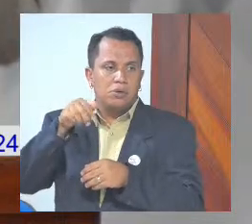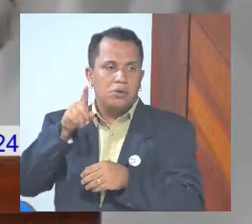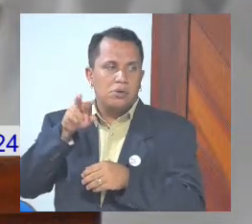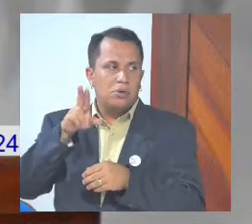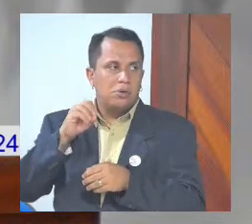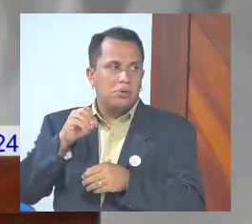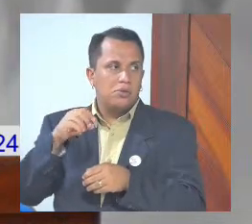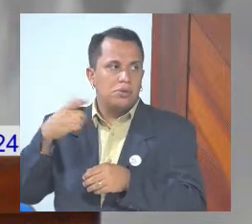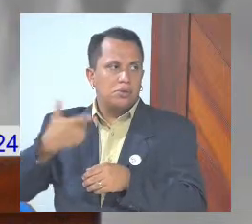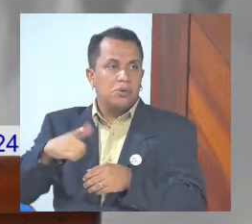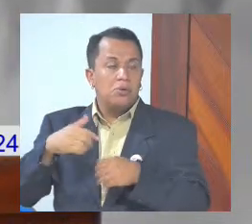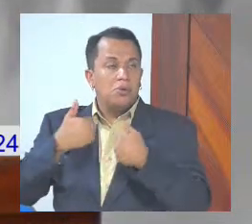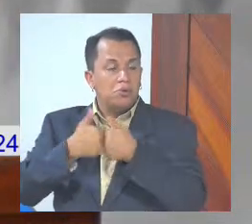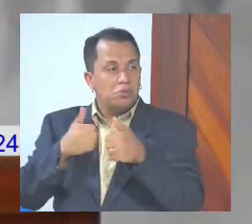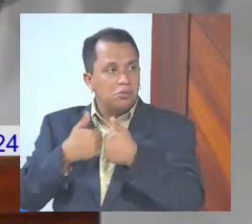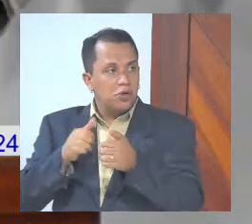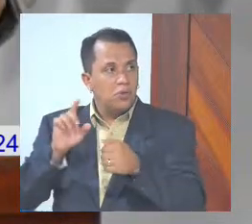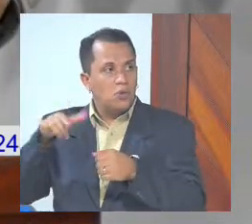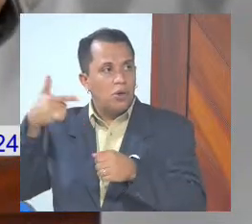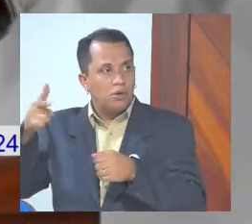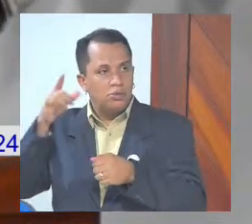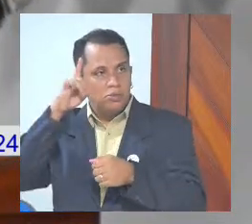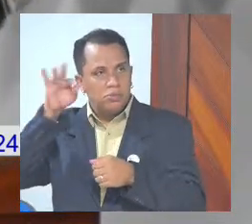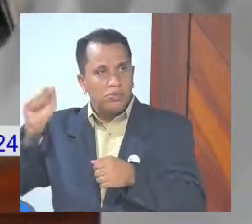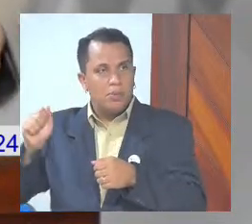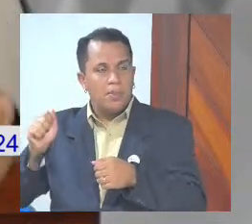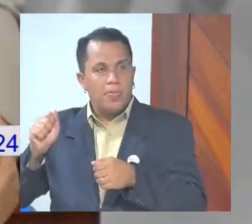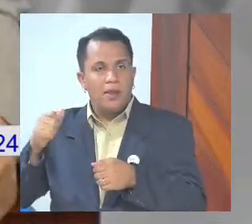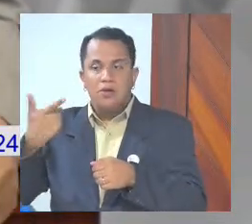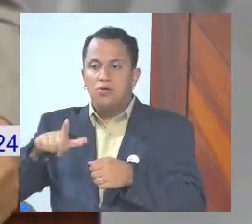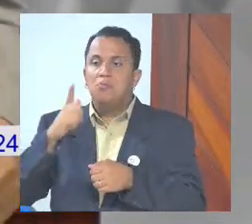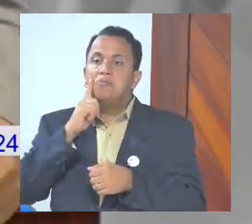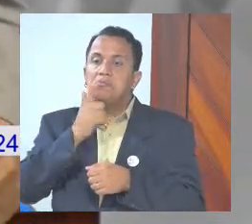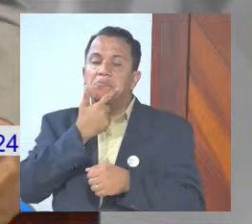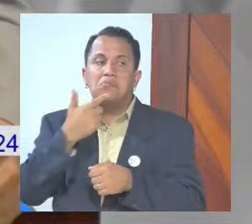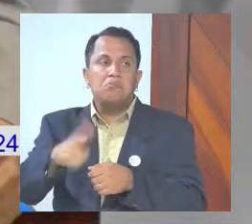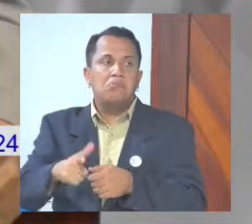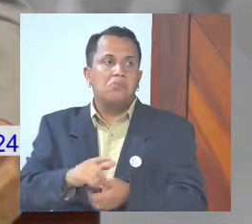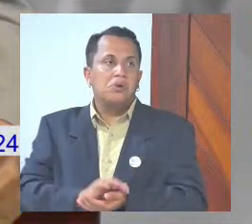Um dia não tem ônibus para buscar, outro dia solta cedo porque não tem merenda.